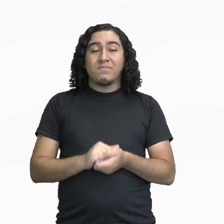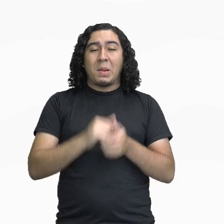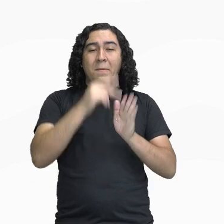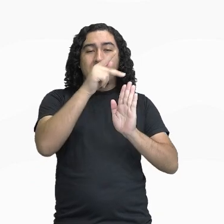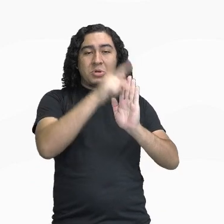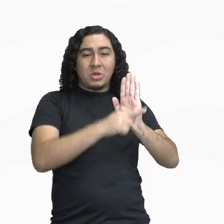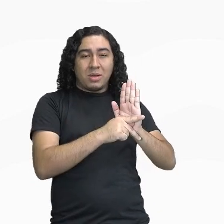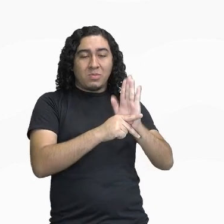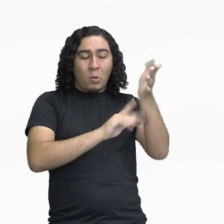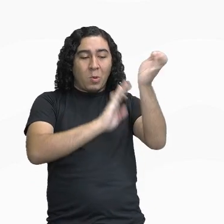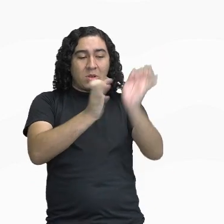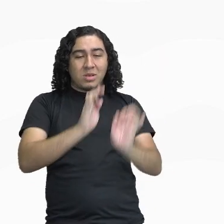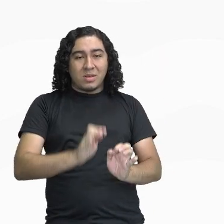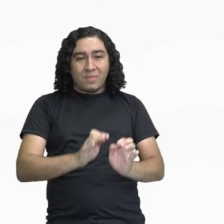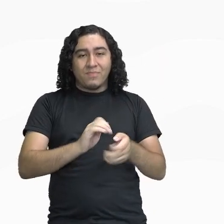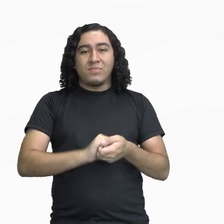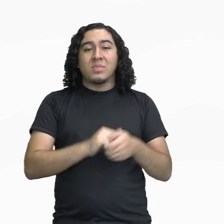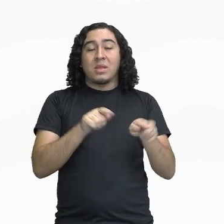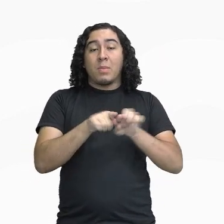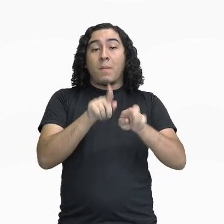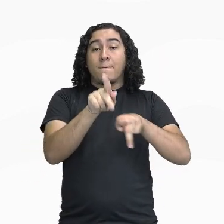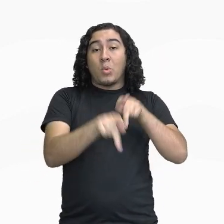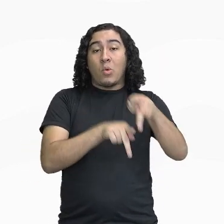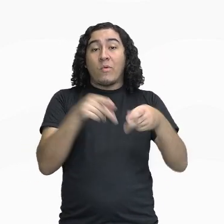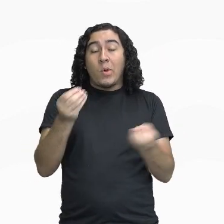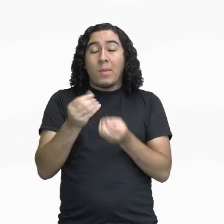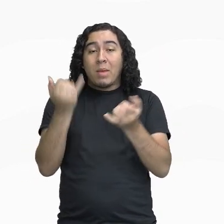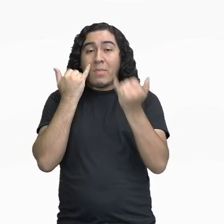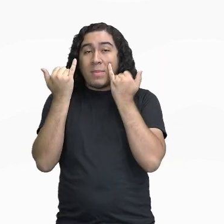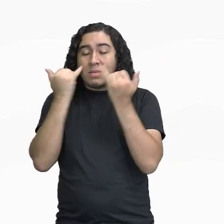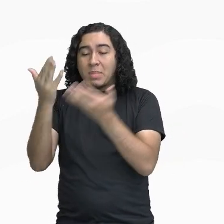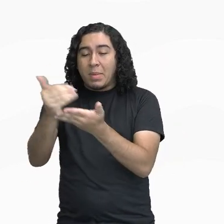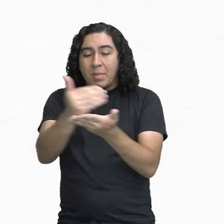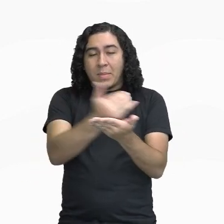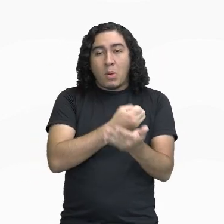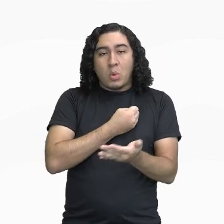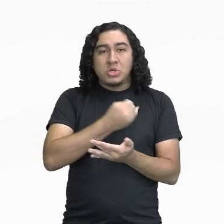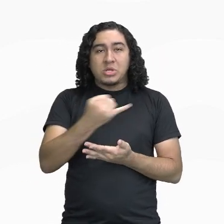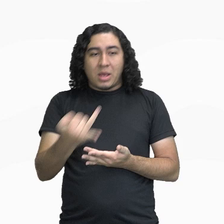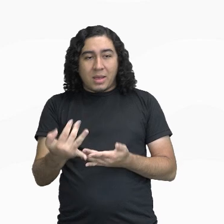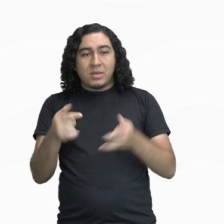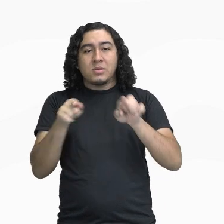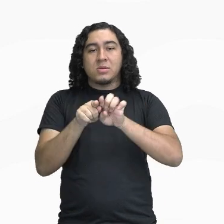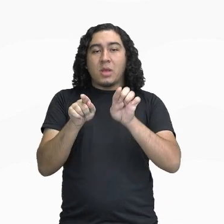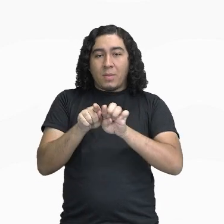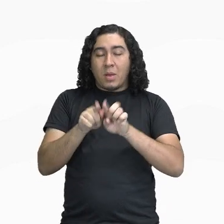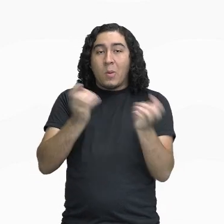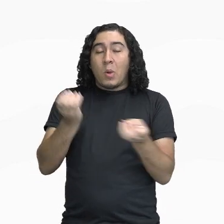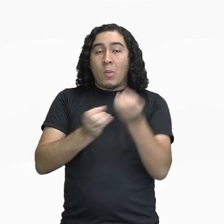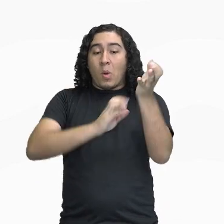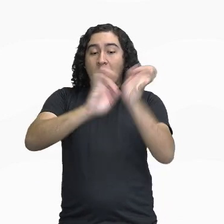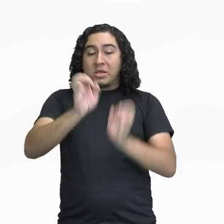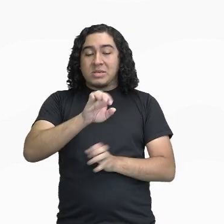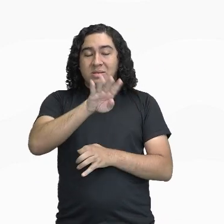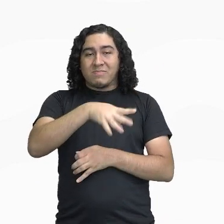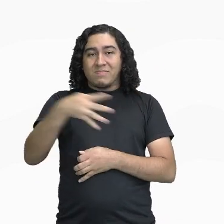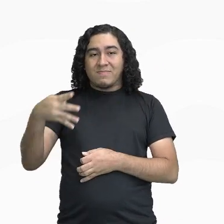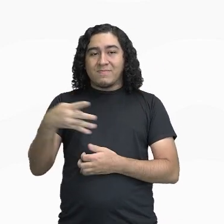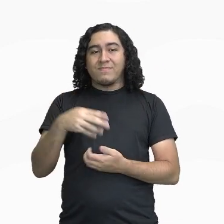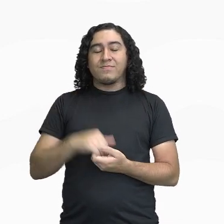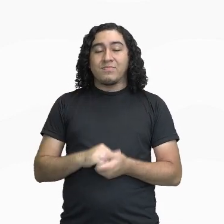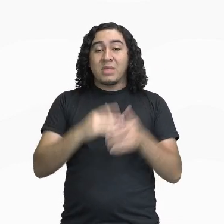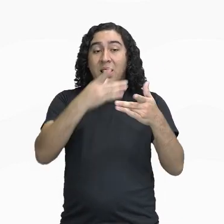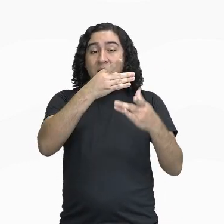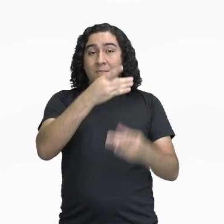é planejamento, população e amostra, instrumento de coleta de dados, planejamento da coleta de dados.